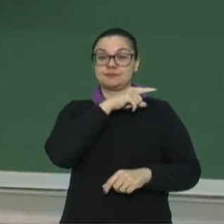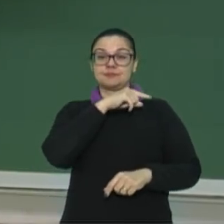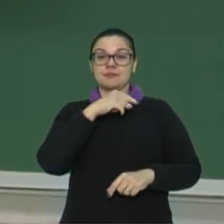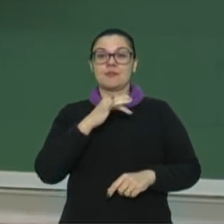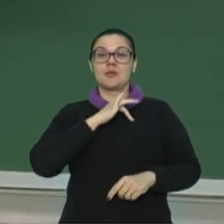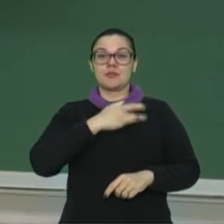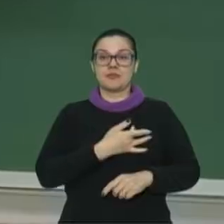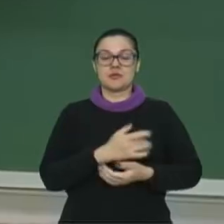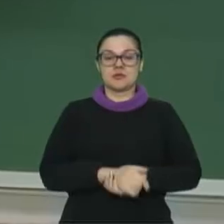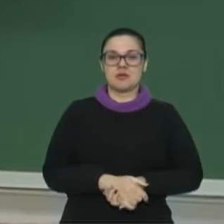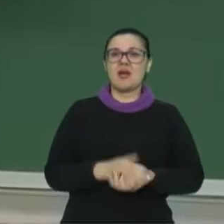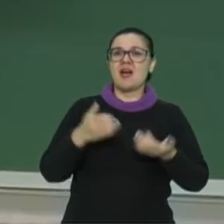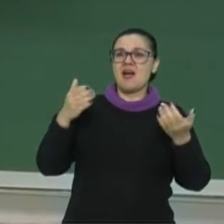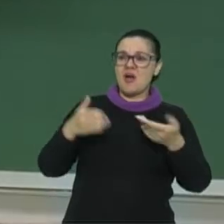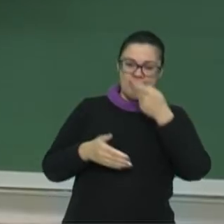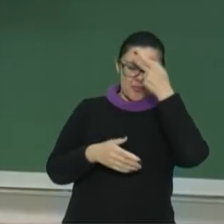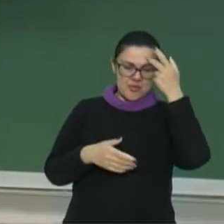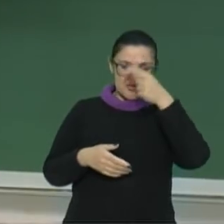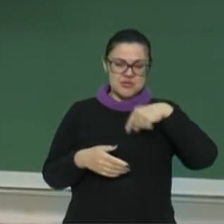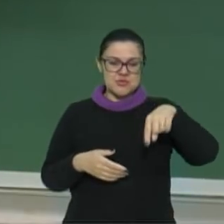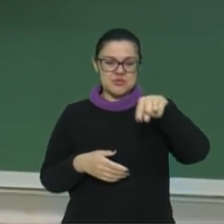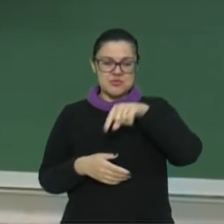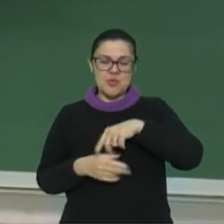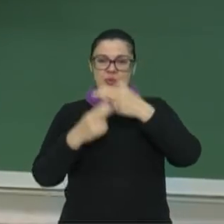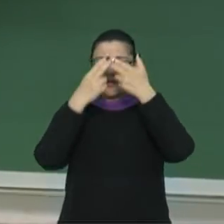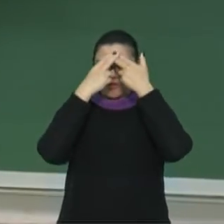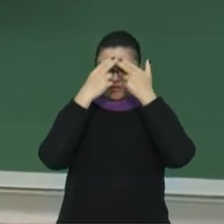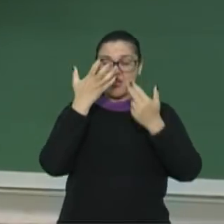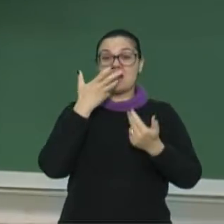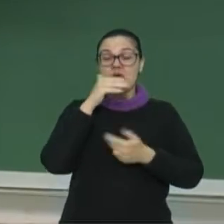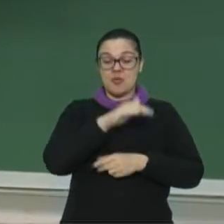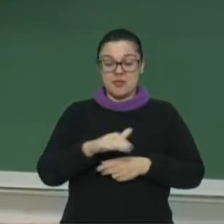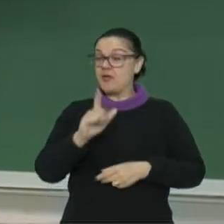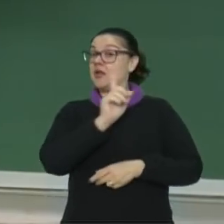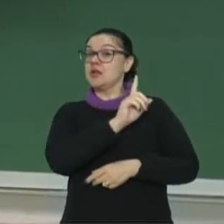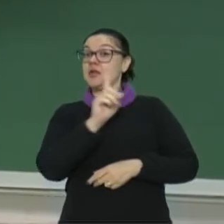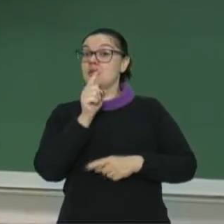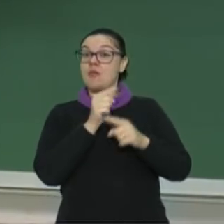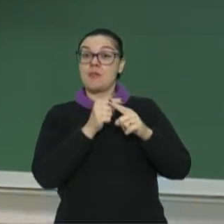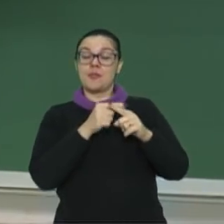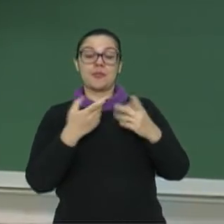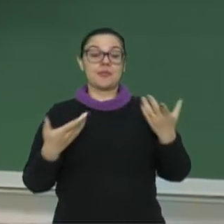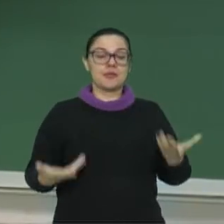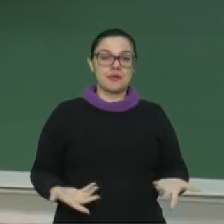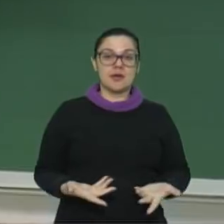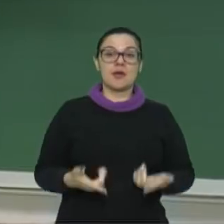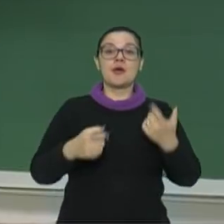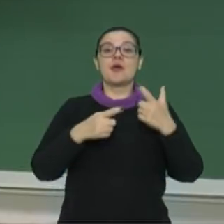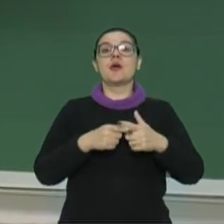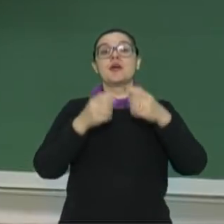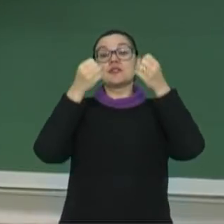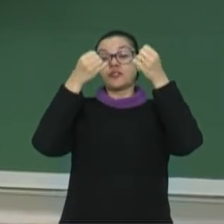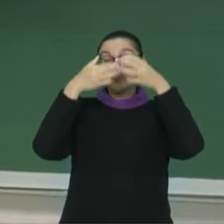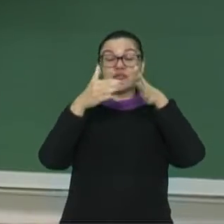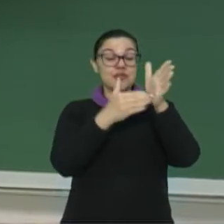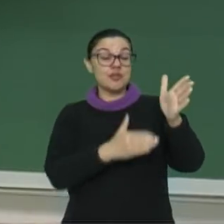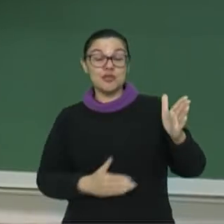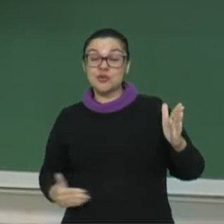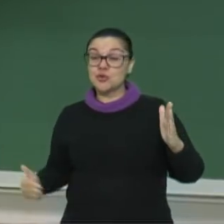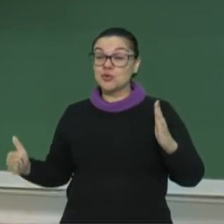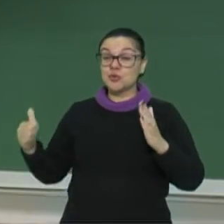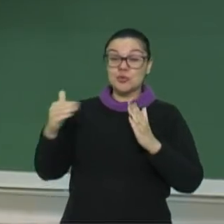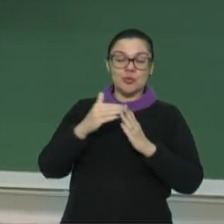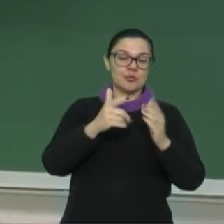C, pessoas que passaram por traumas de infância, não é causa. Por quê? Porque, gente, seria justificativa